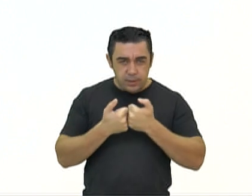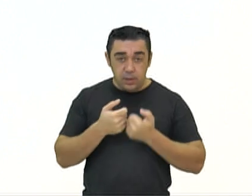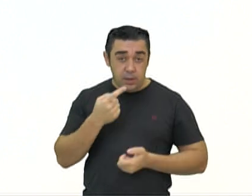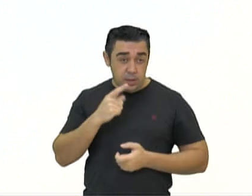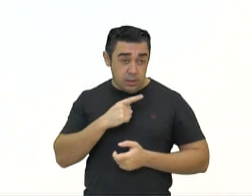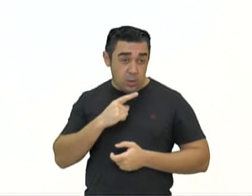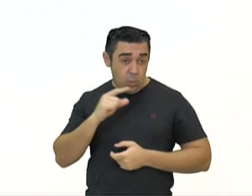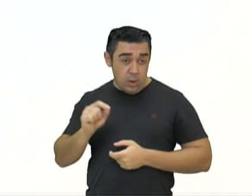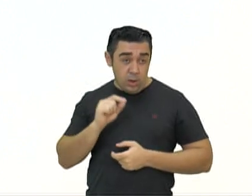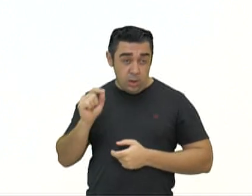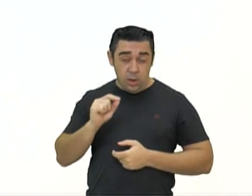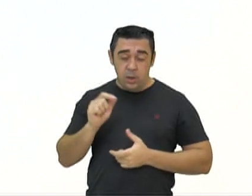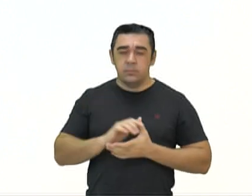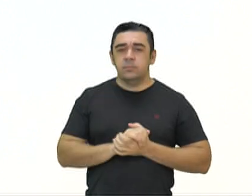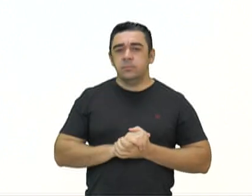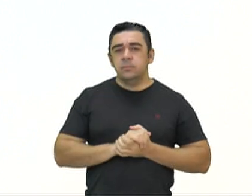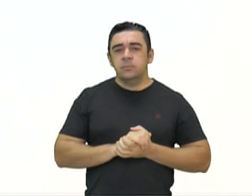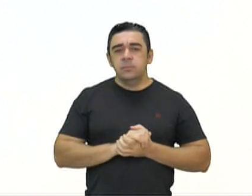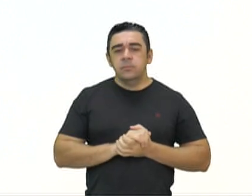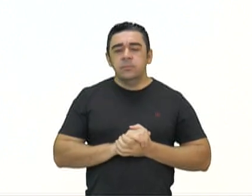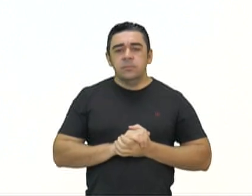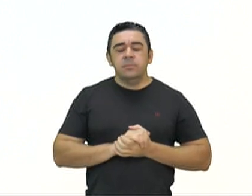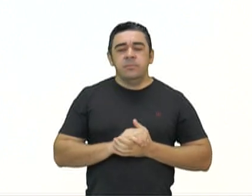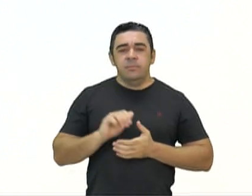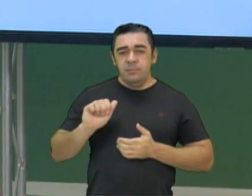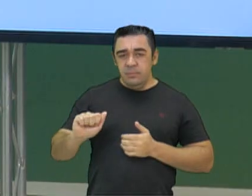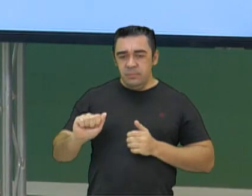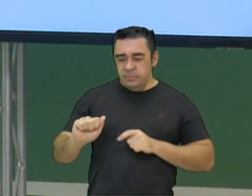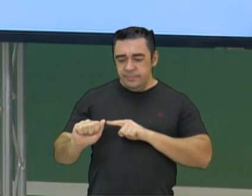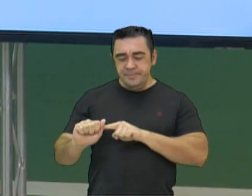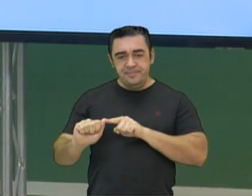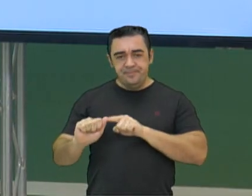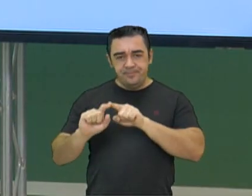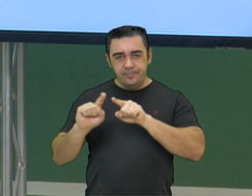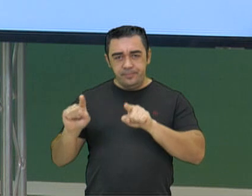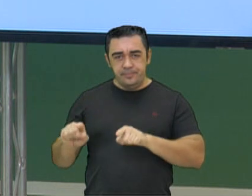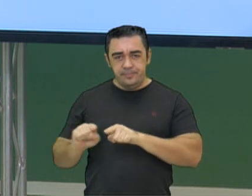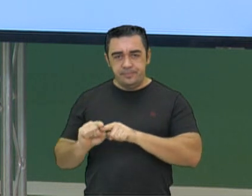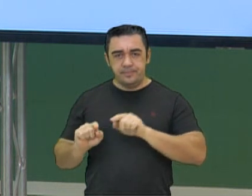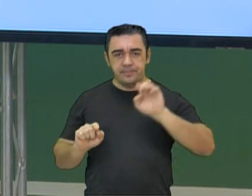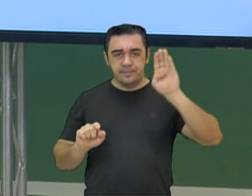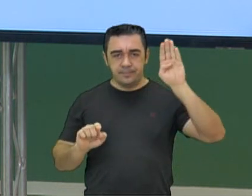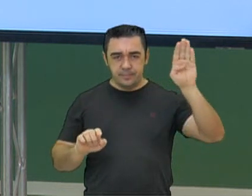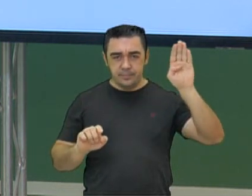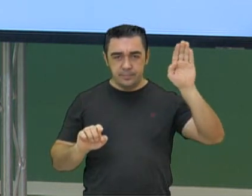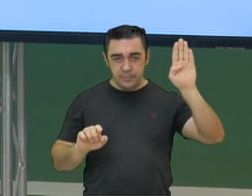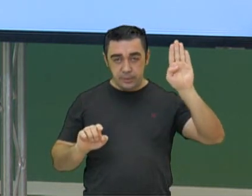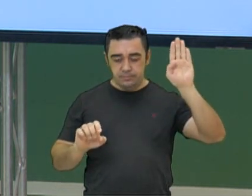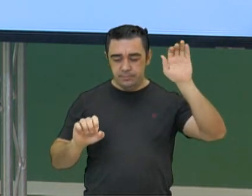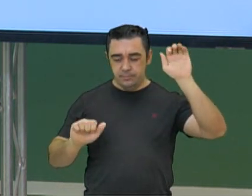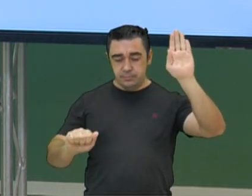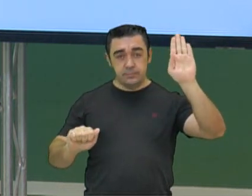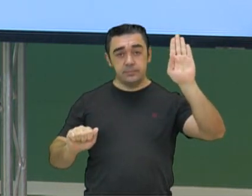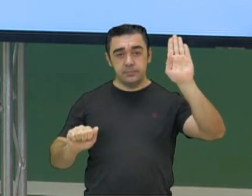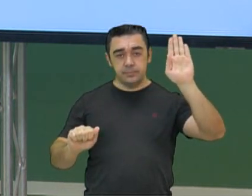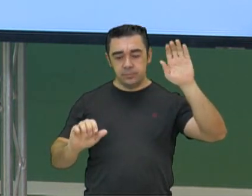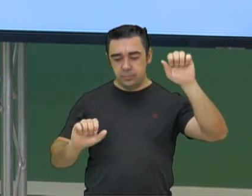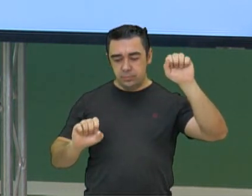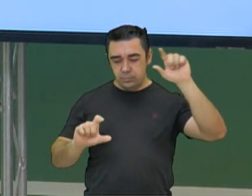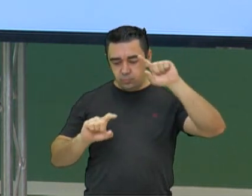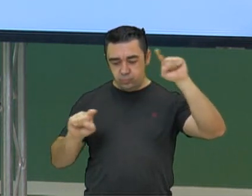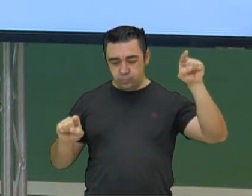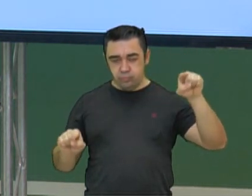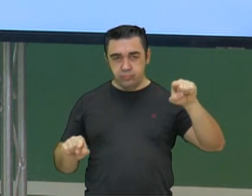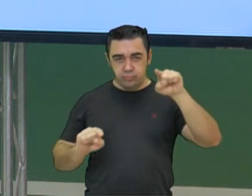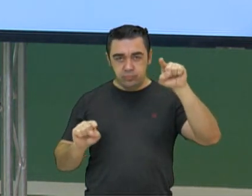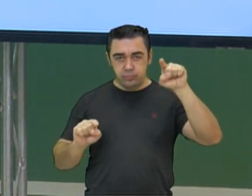Nós temos o sistema de blocos, certo? Onde que você tem um bloquinho ligado por uma corda e aqui nós temos uma polia,